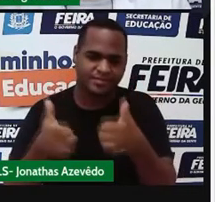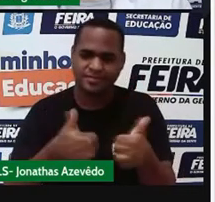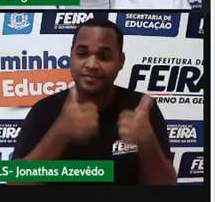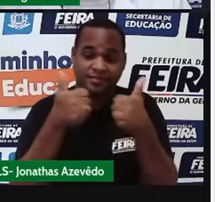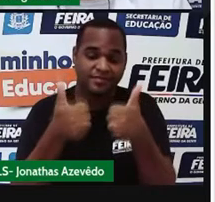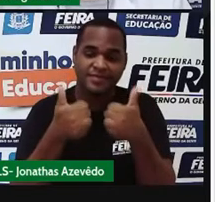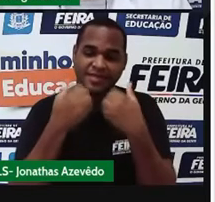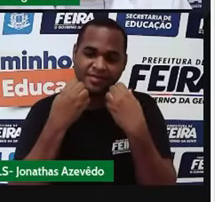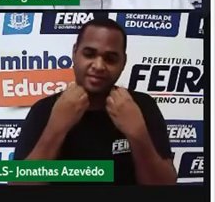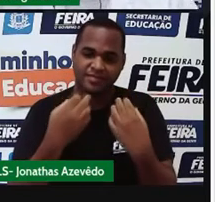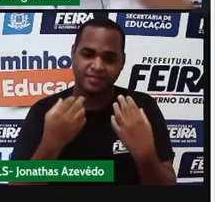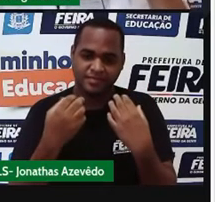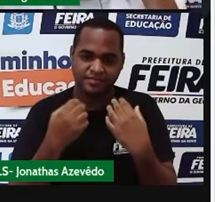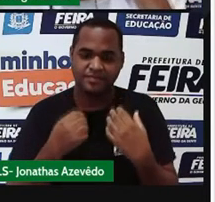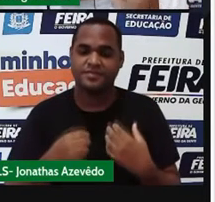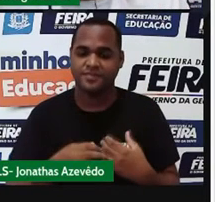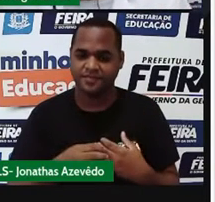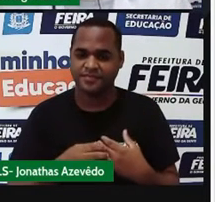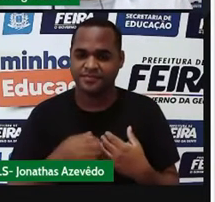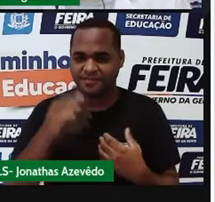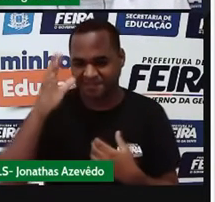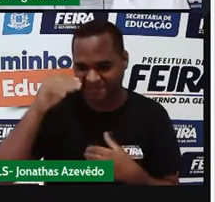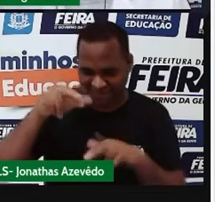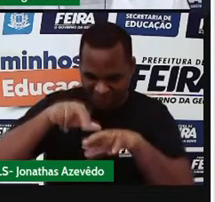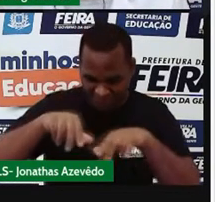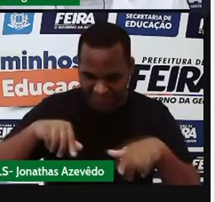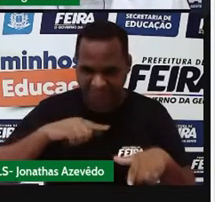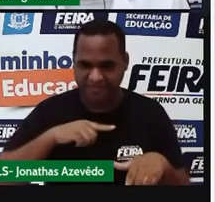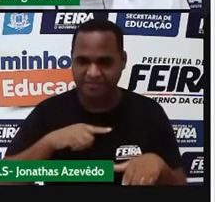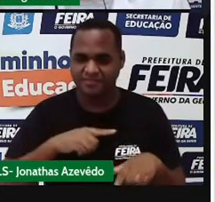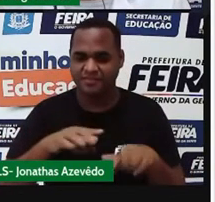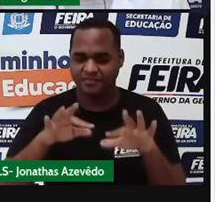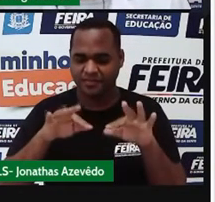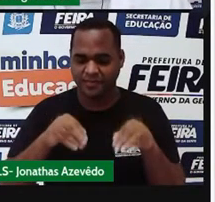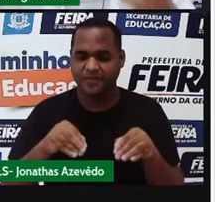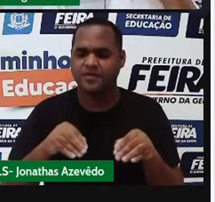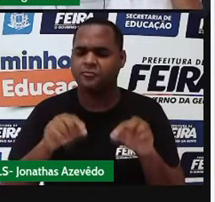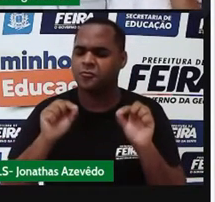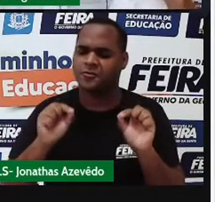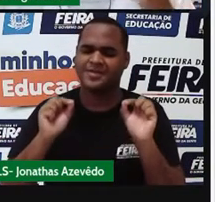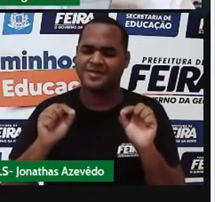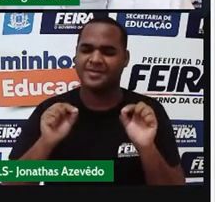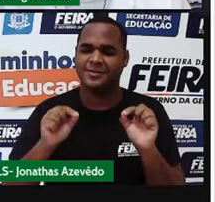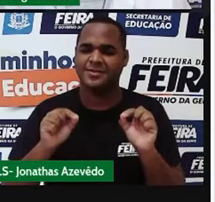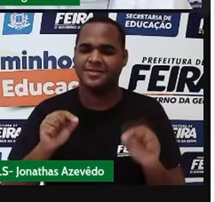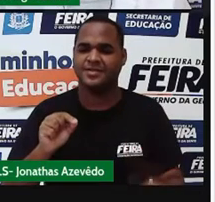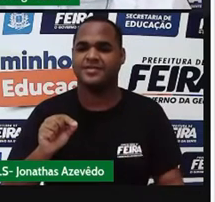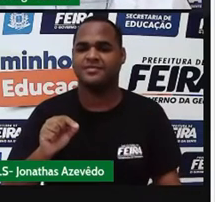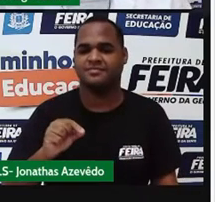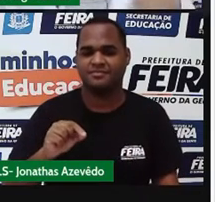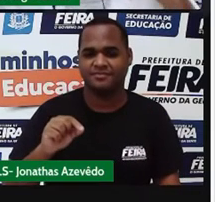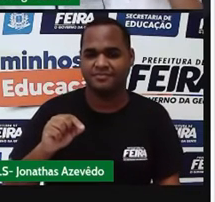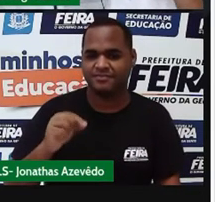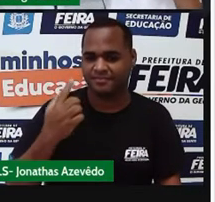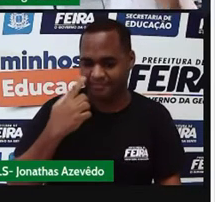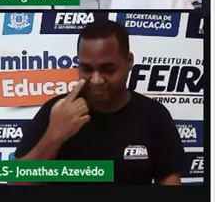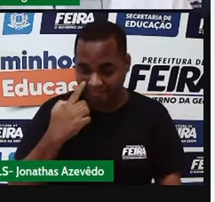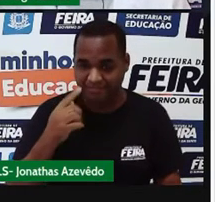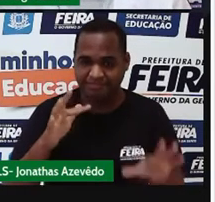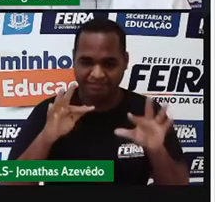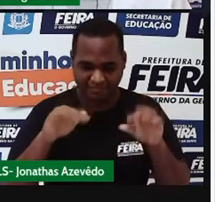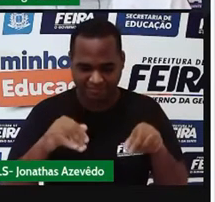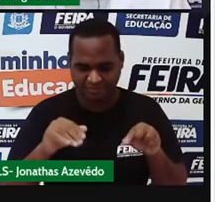várias e várias curiosidades Mas vamos voltar aqui para o papo do infinito tenta imaginar o infinito não é